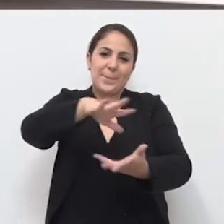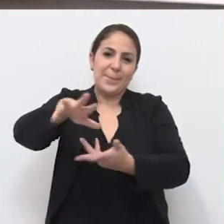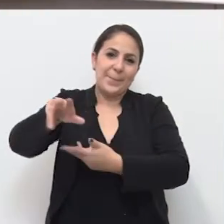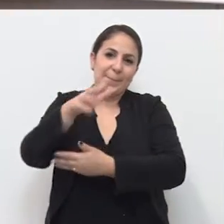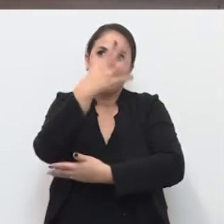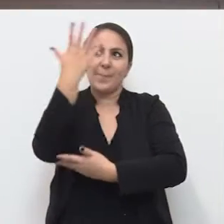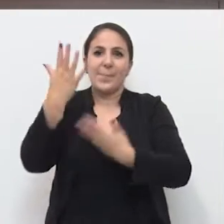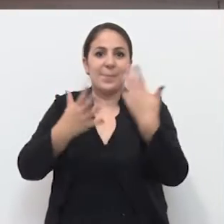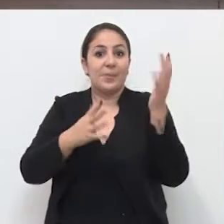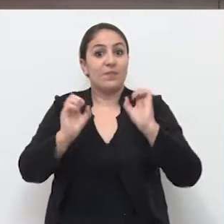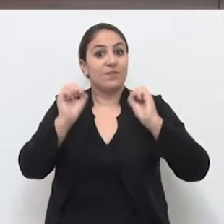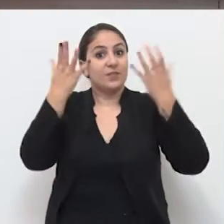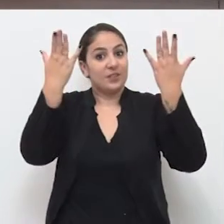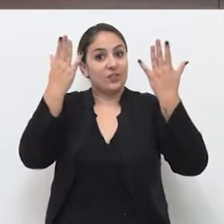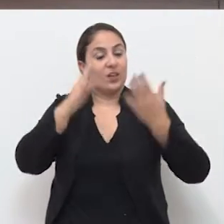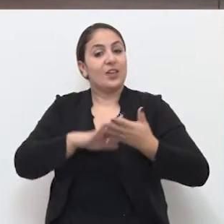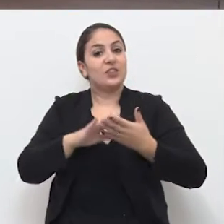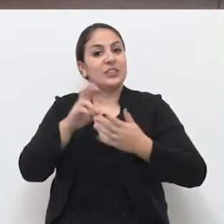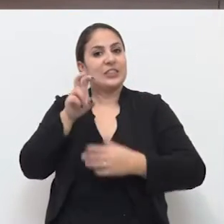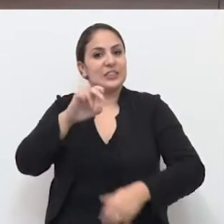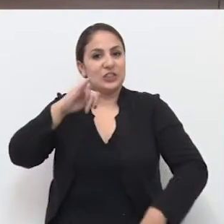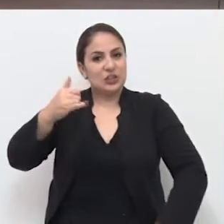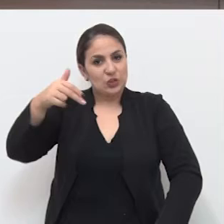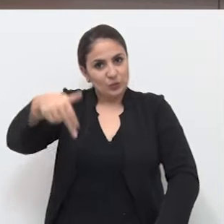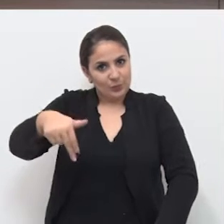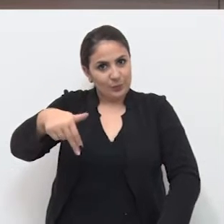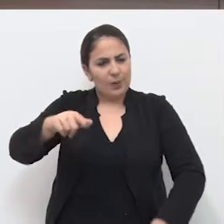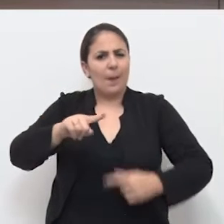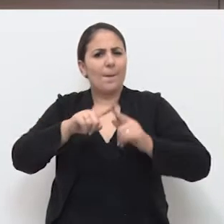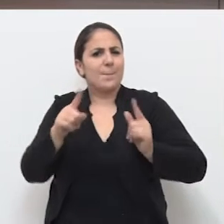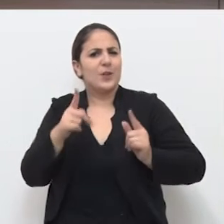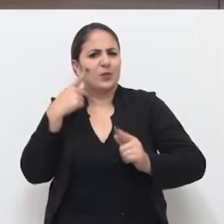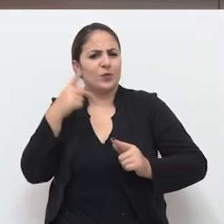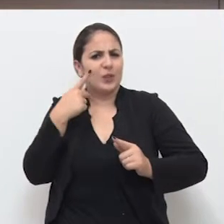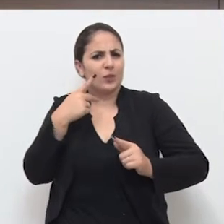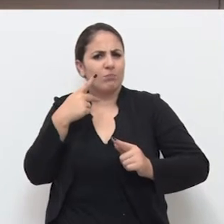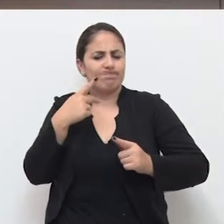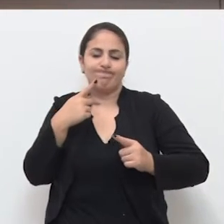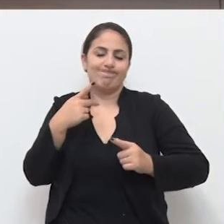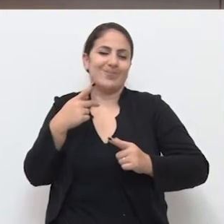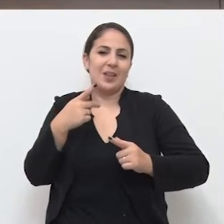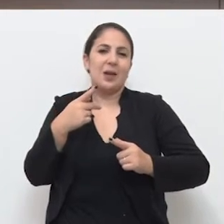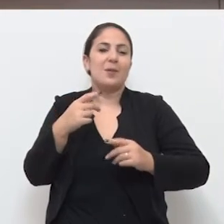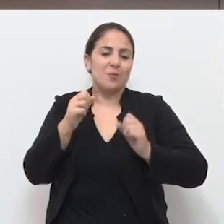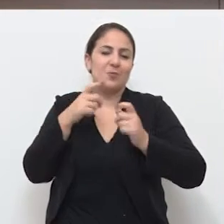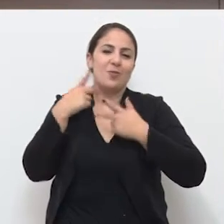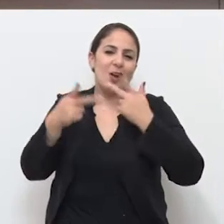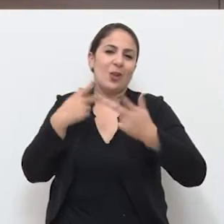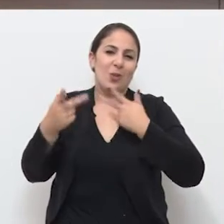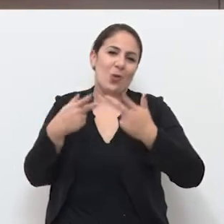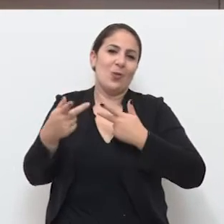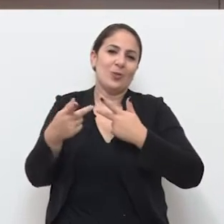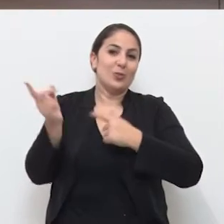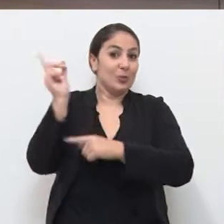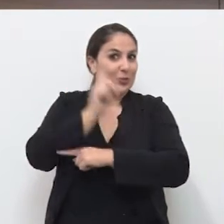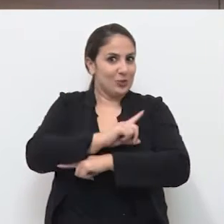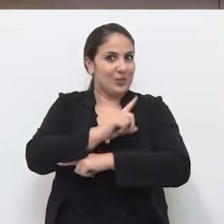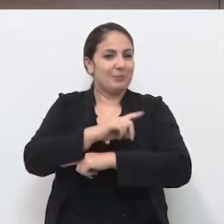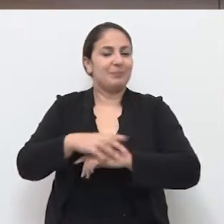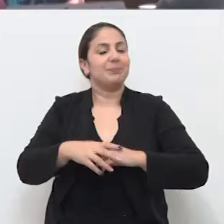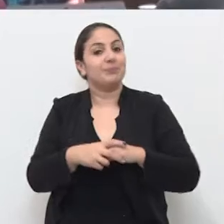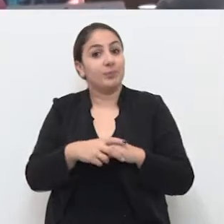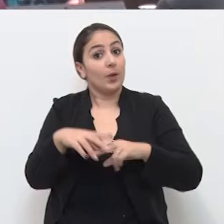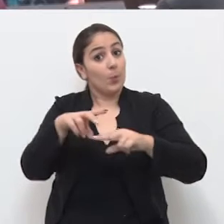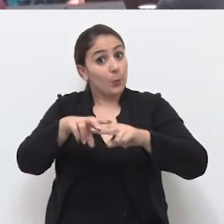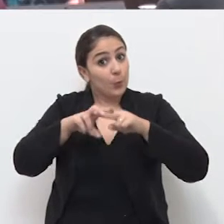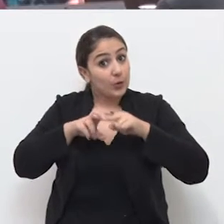Mundial do Meio Ambiente foi celebrado em 5 de junho, mas o parlamentar não poderia deixar a data passar em